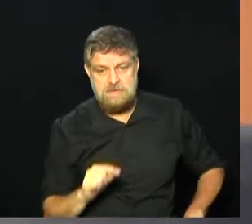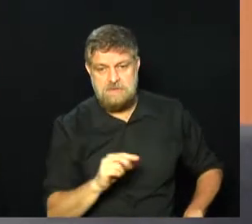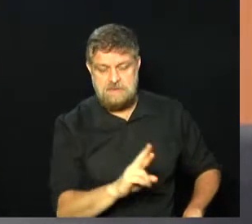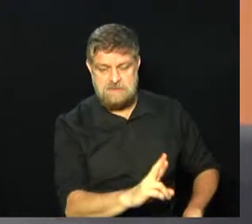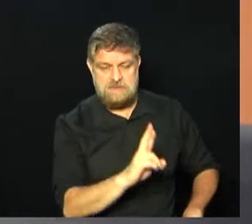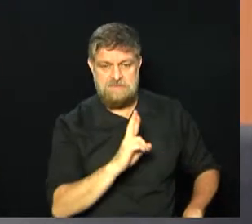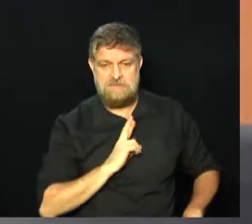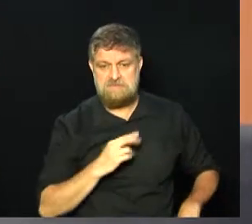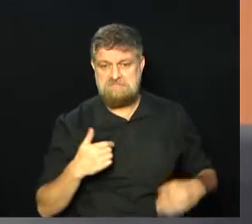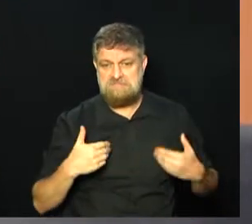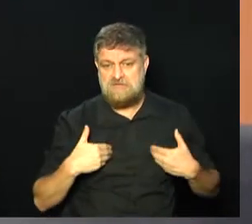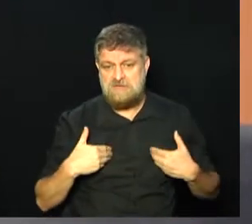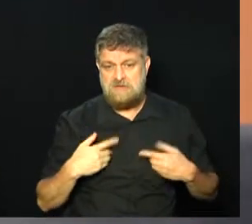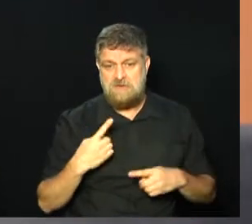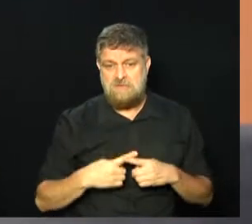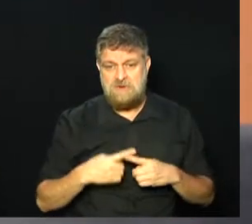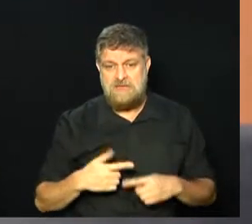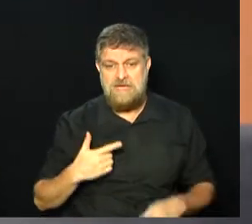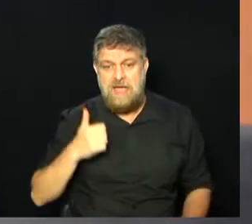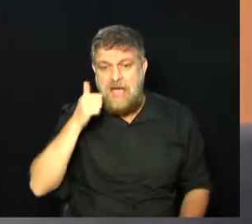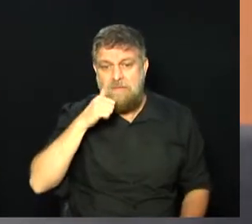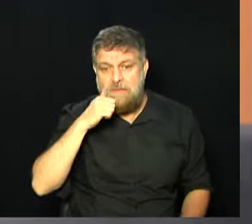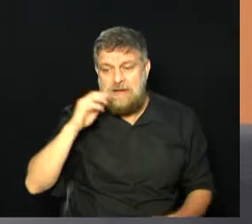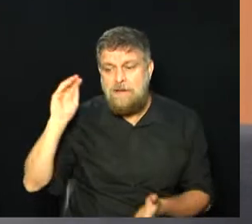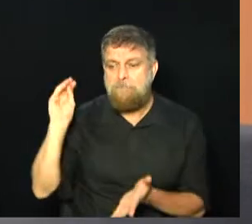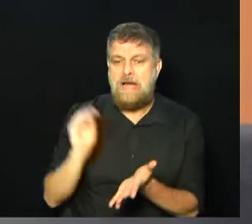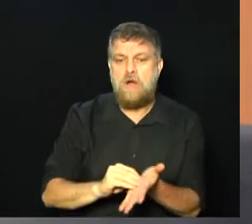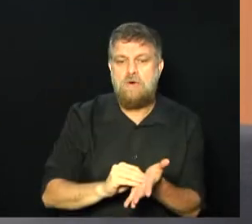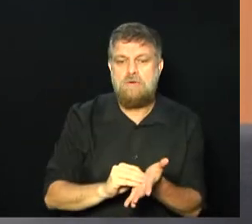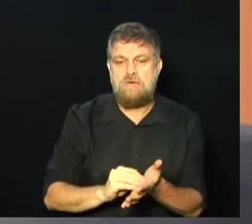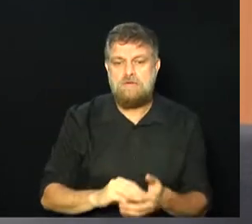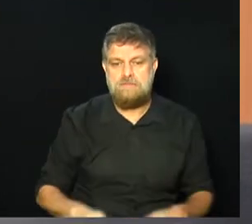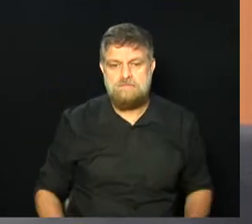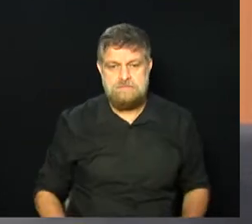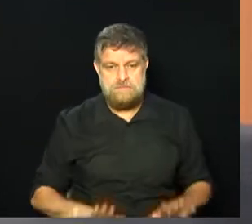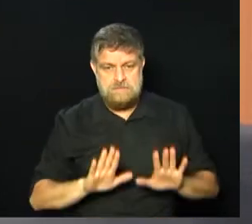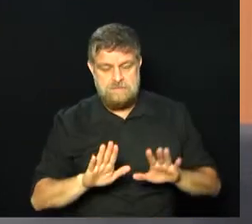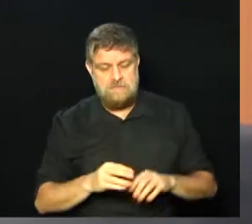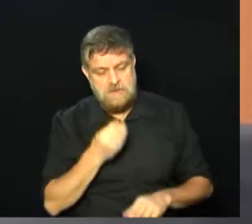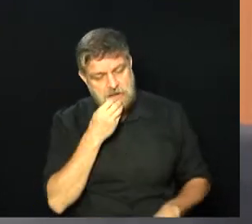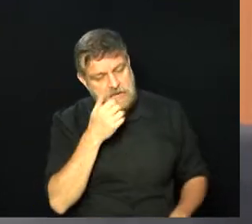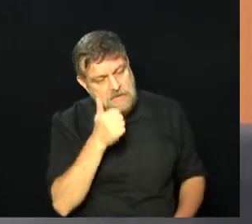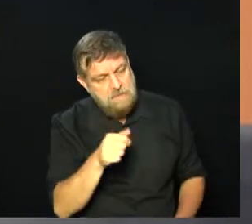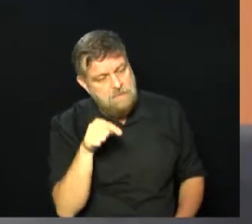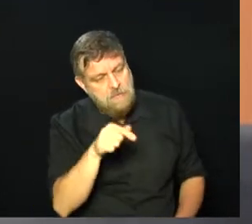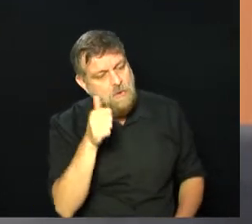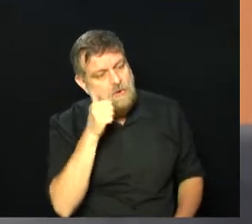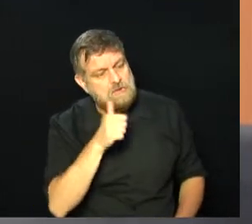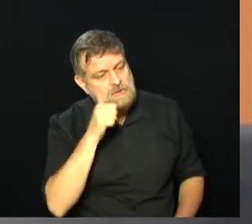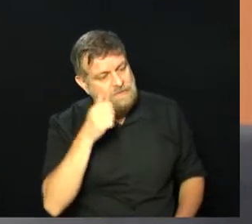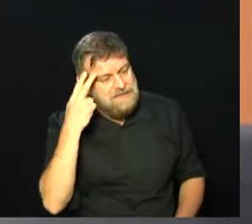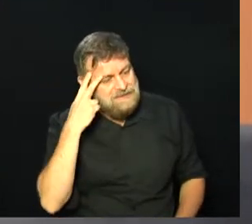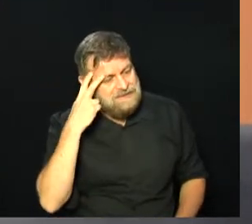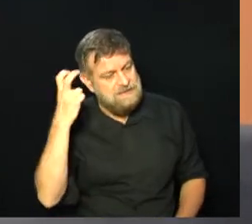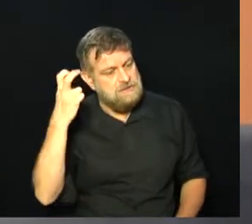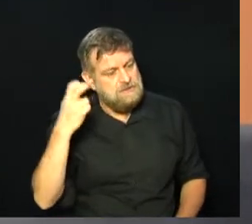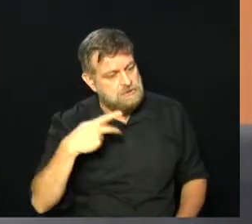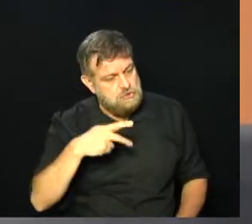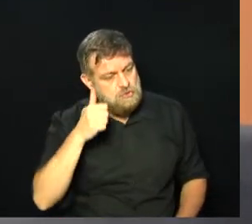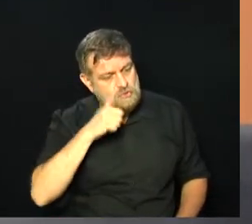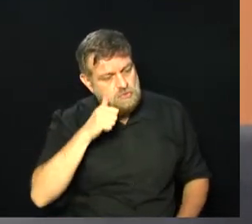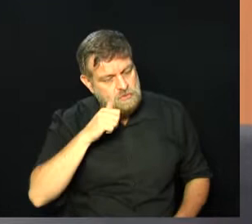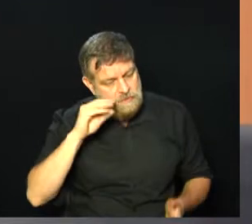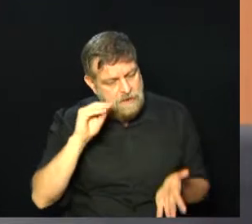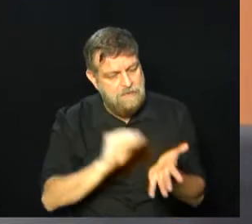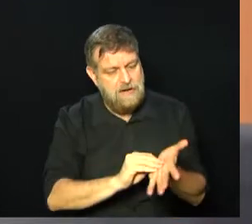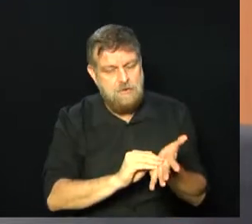não, estou aqui porque minha mulher marcou, dizendo que nem sabia. Eu falei, olha, ainda bem que na sua casa tem alguém inteligente, a sua mulher, porque ela marcou essa